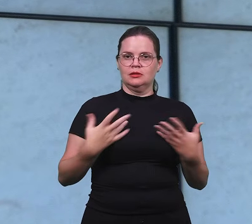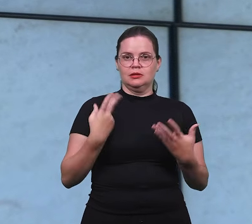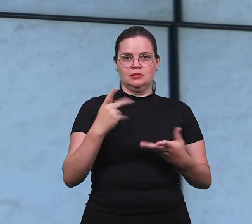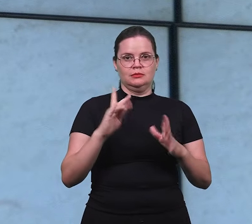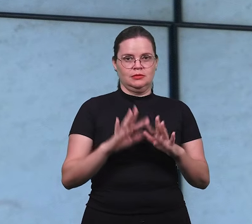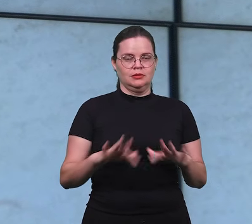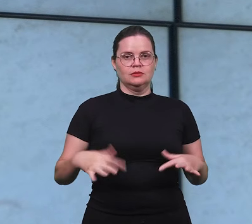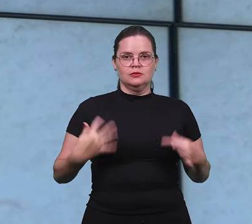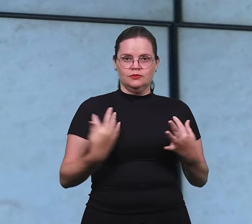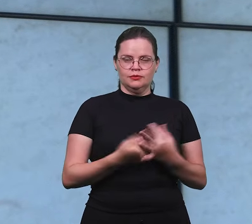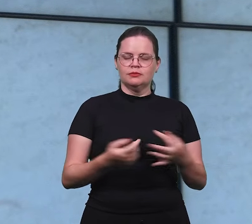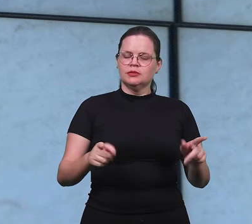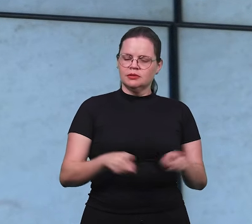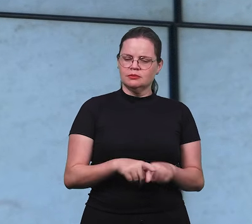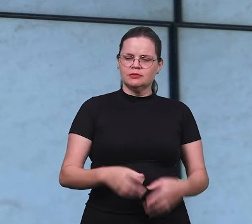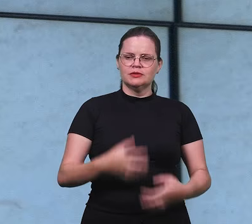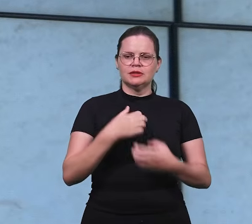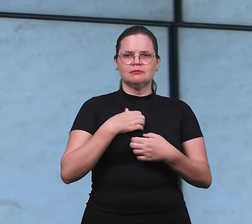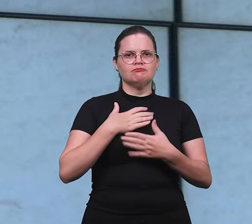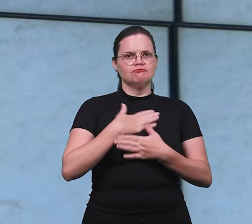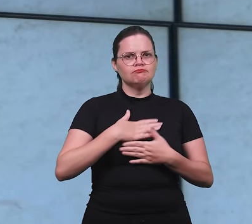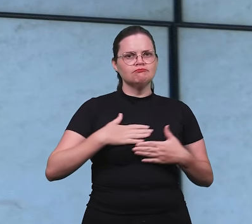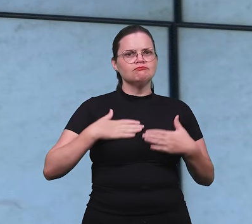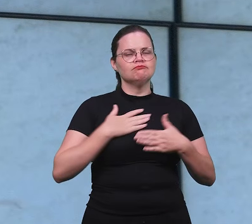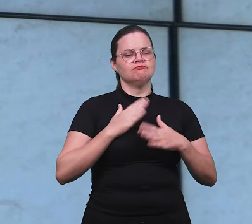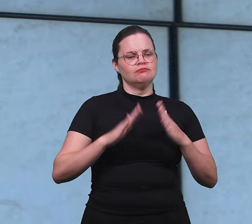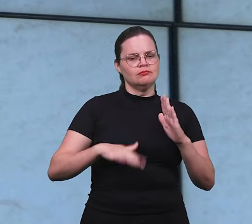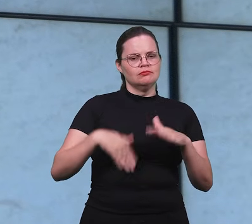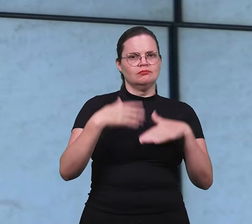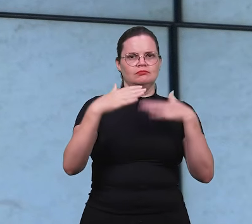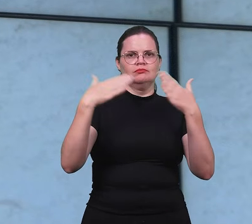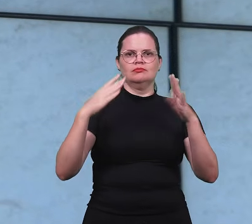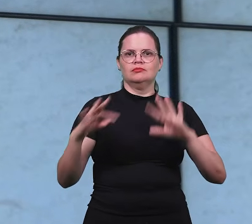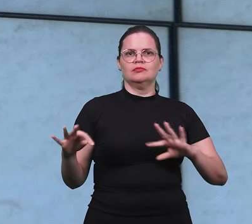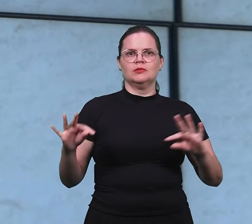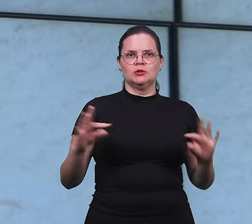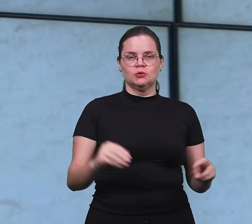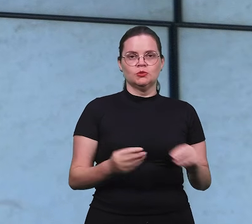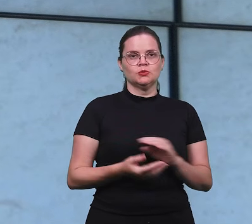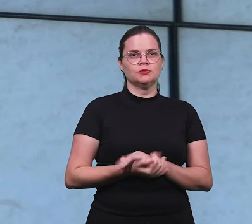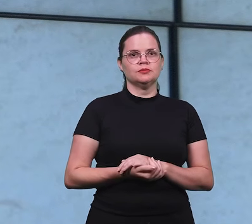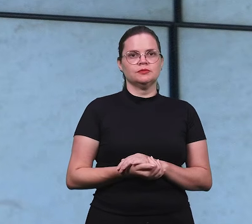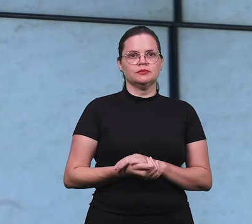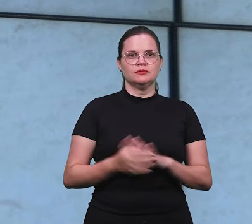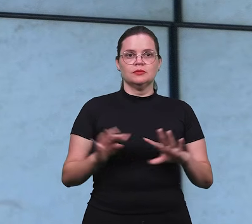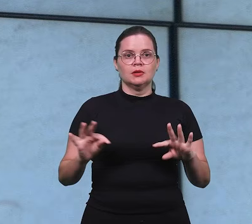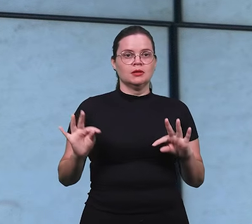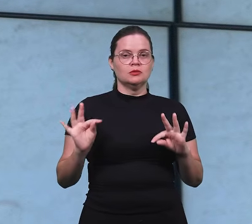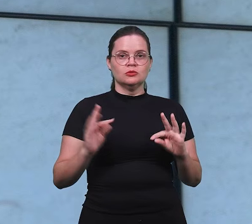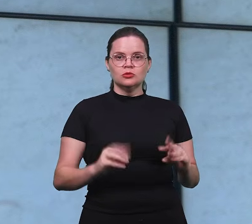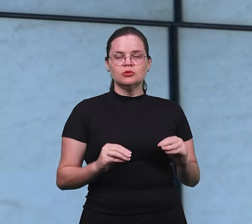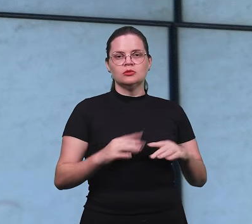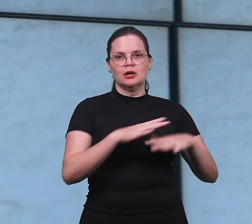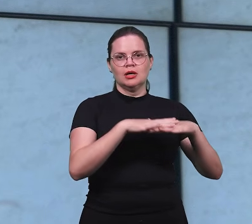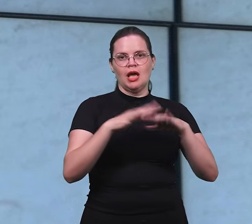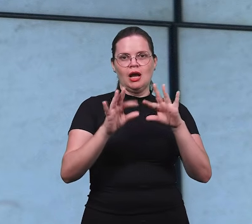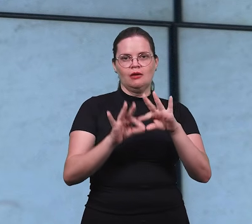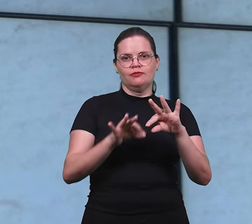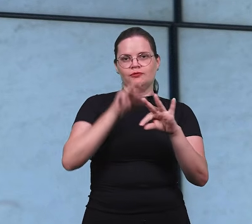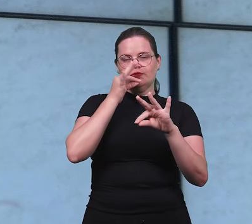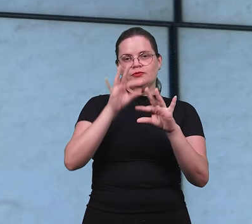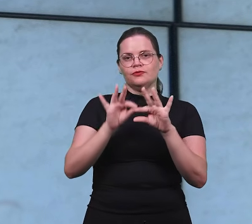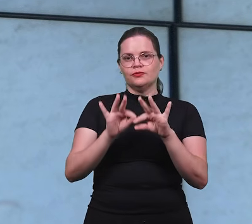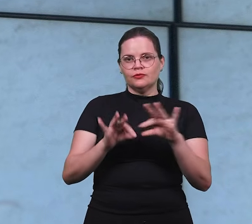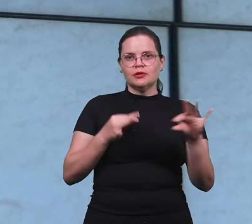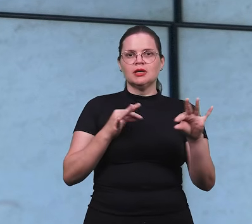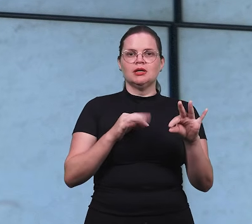seu lar. Vai trazer regozijo, vai trazer prosperidade, não é? Que era tudo isso que a vinha